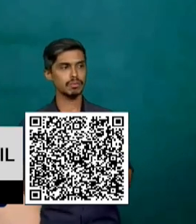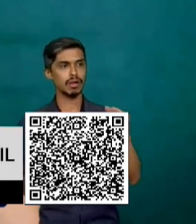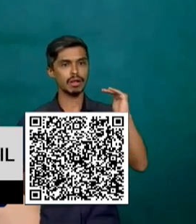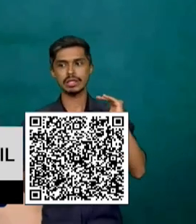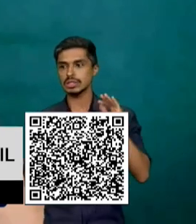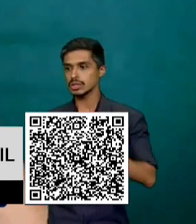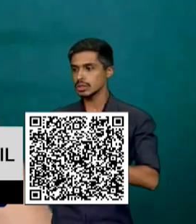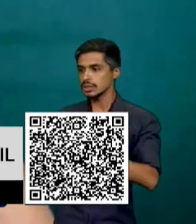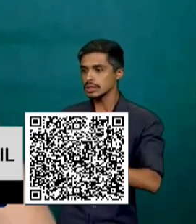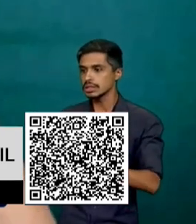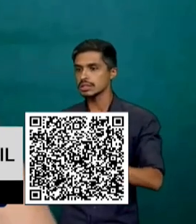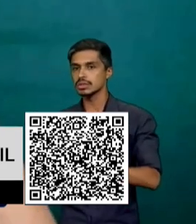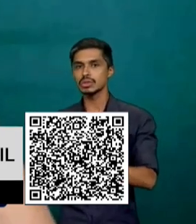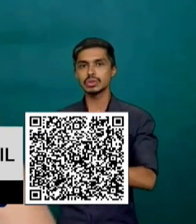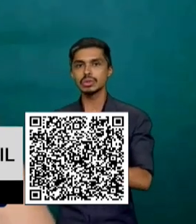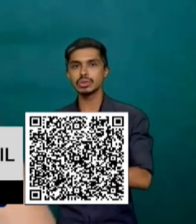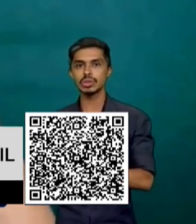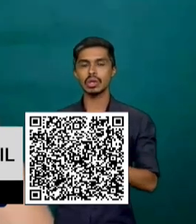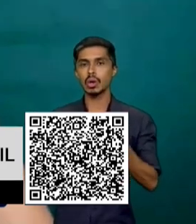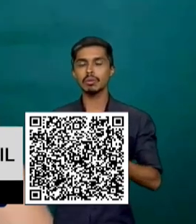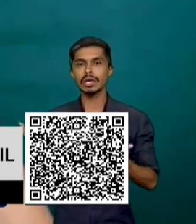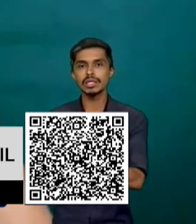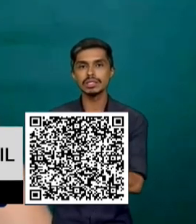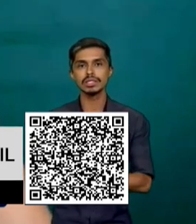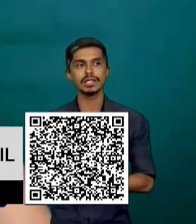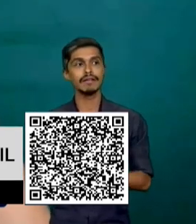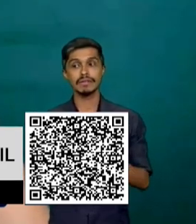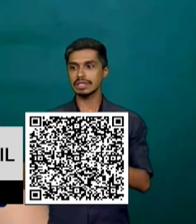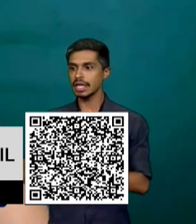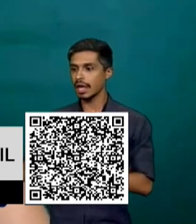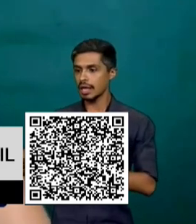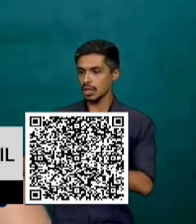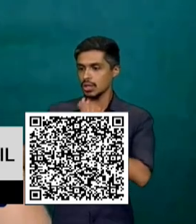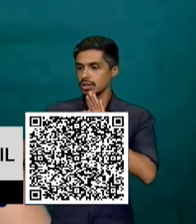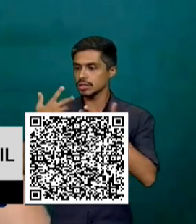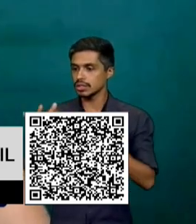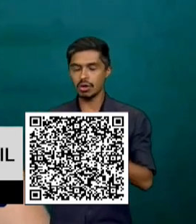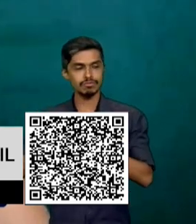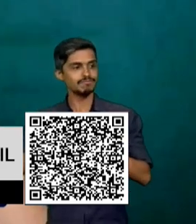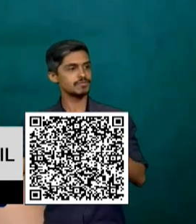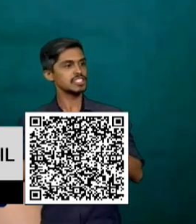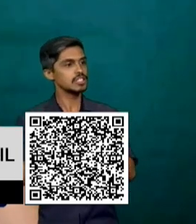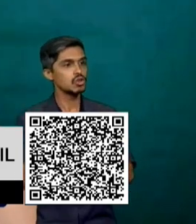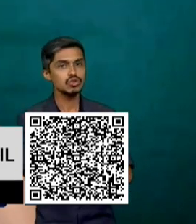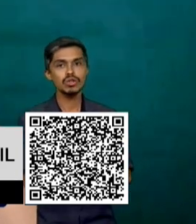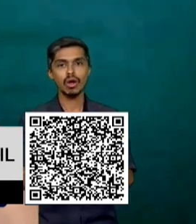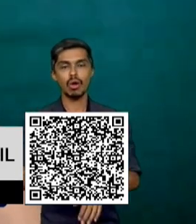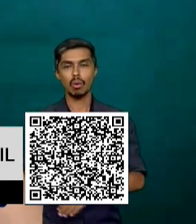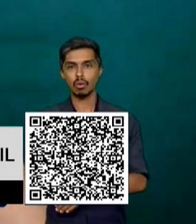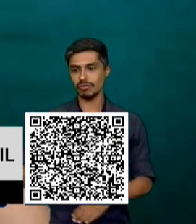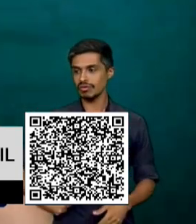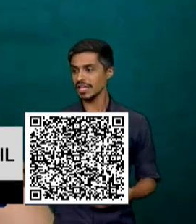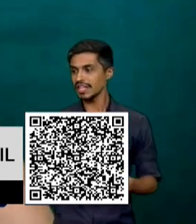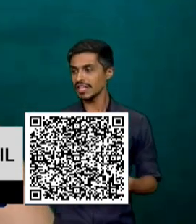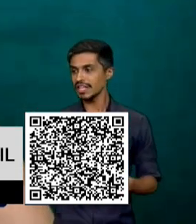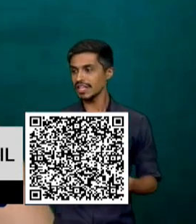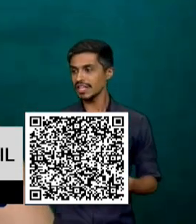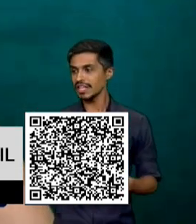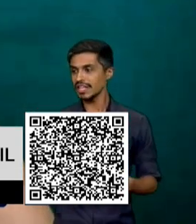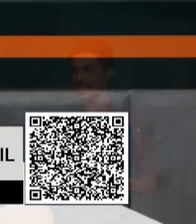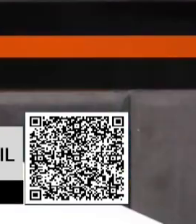essa mediação, né? Que diante dessa ocorrência faça a notificação e faça chegar ao Estado que esse caso